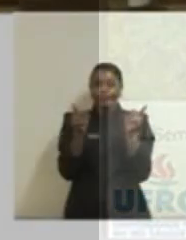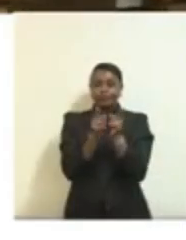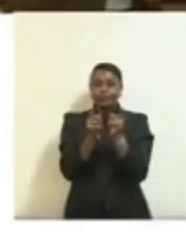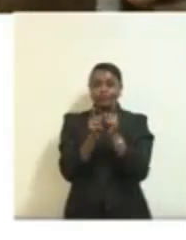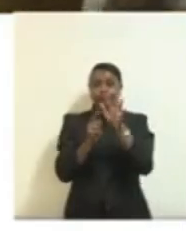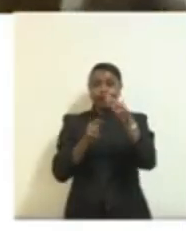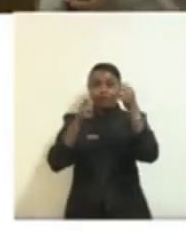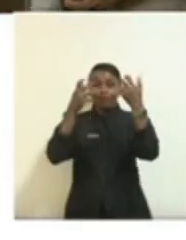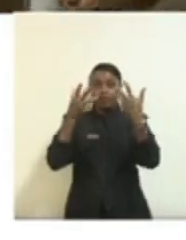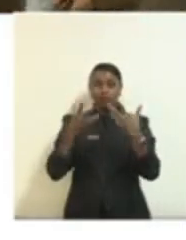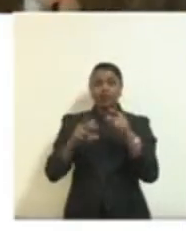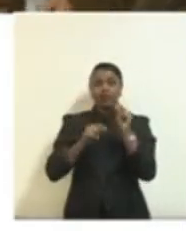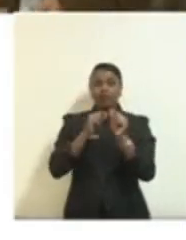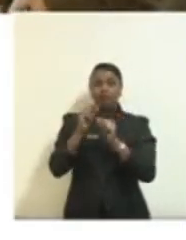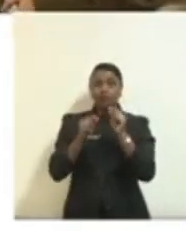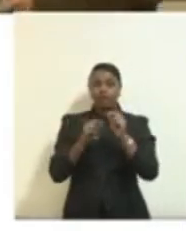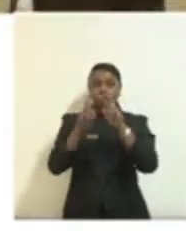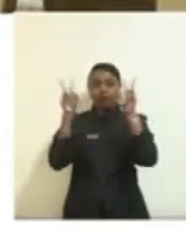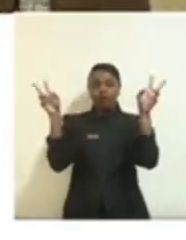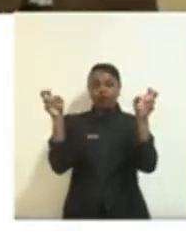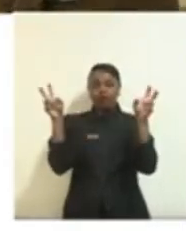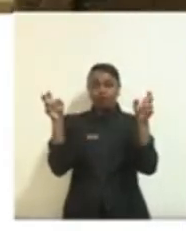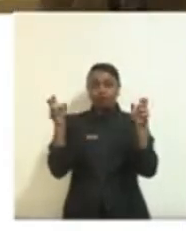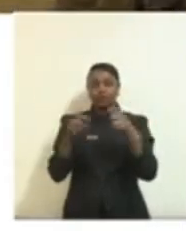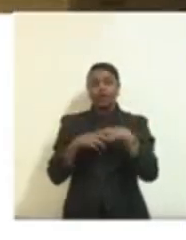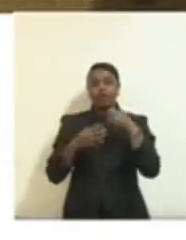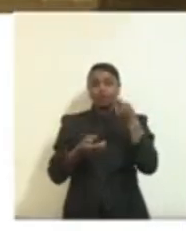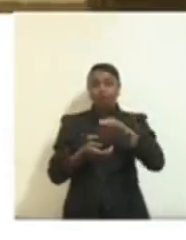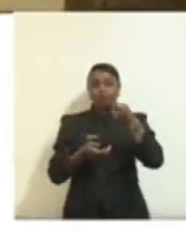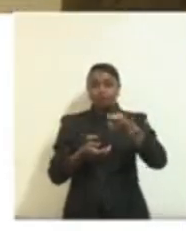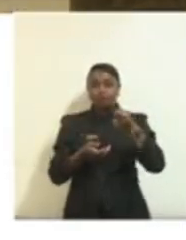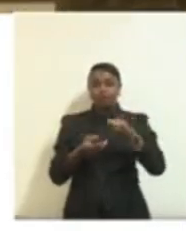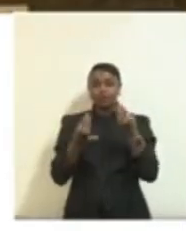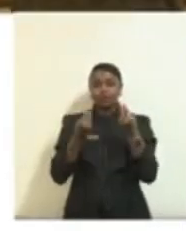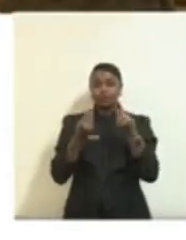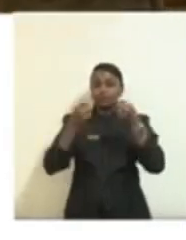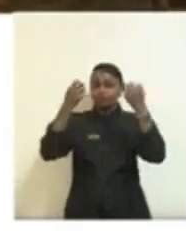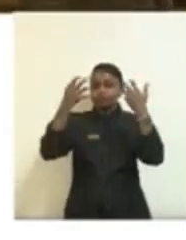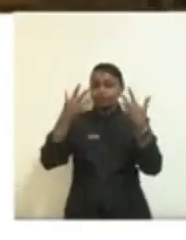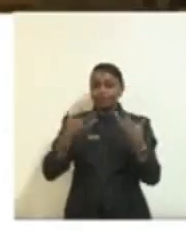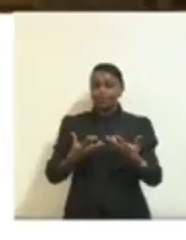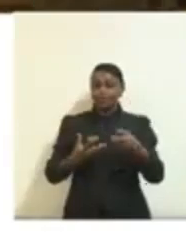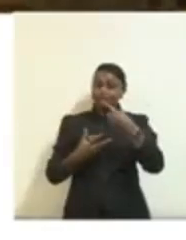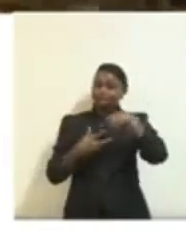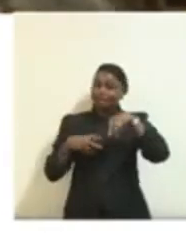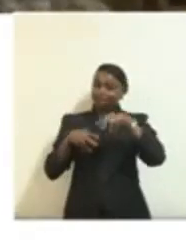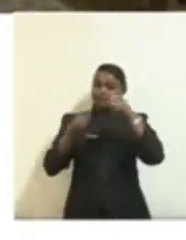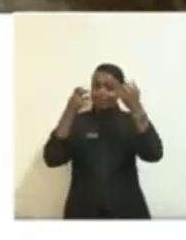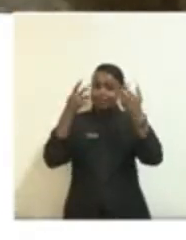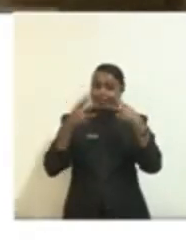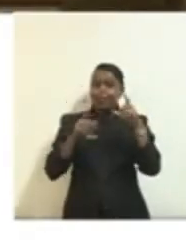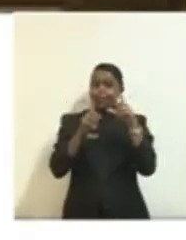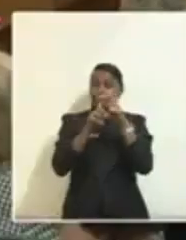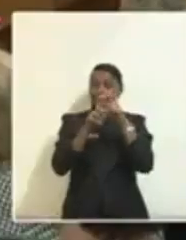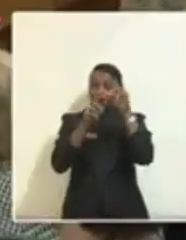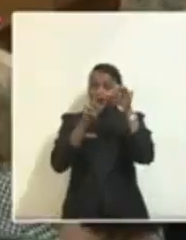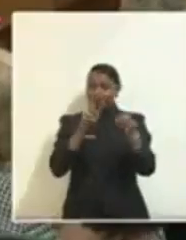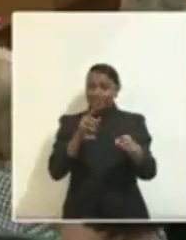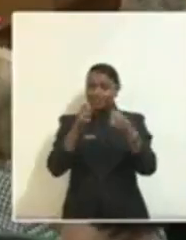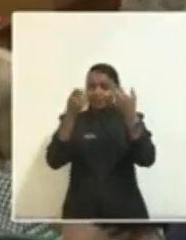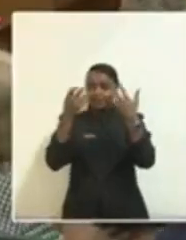Mas eu vou retomar a questão dos termos. Eu tenho insistido muito que devemos usar os termos corretos. Usar o